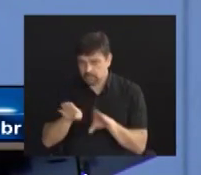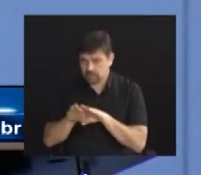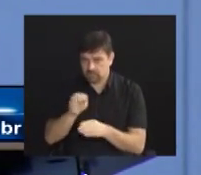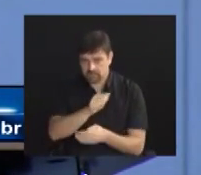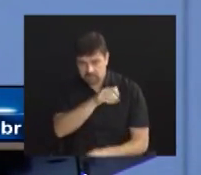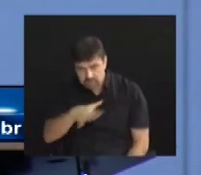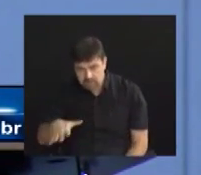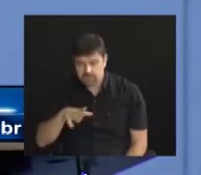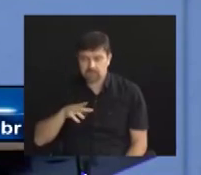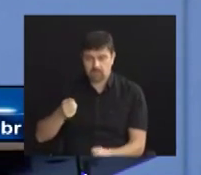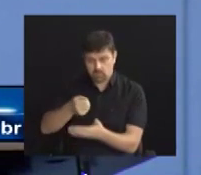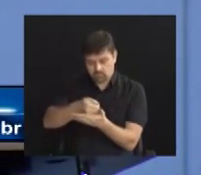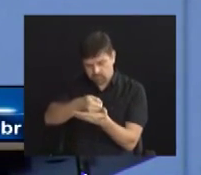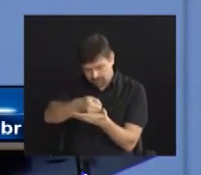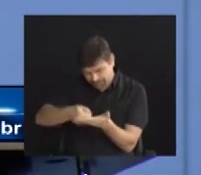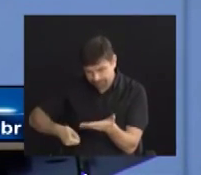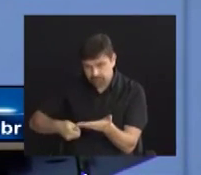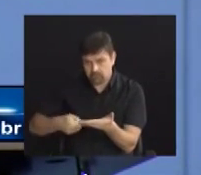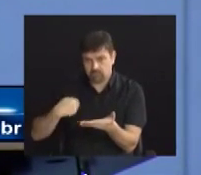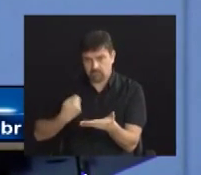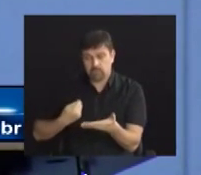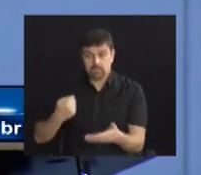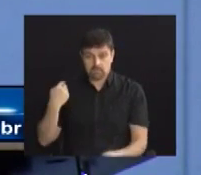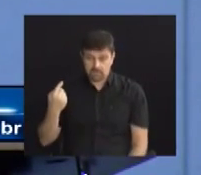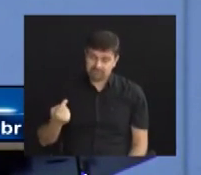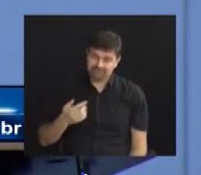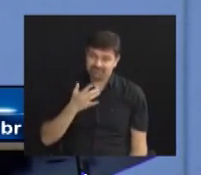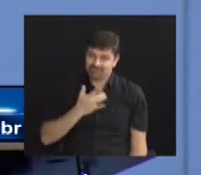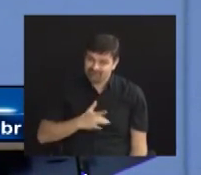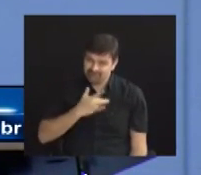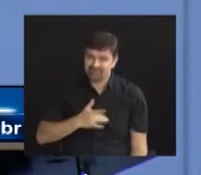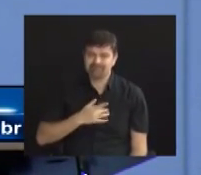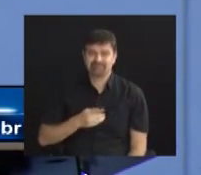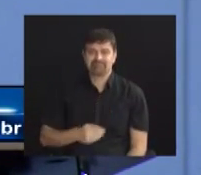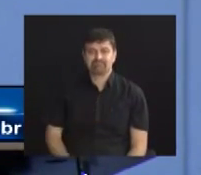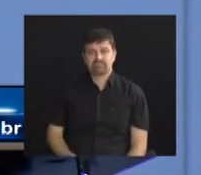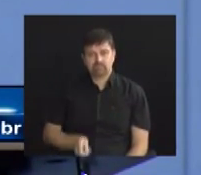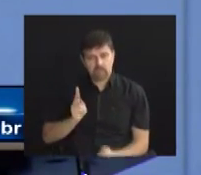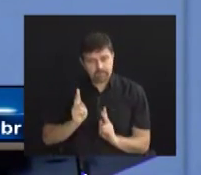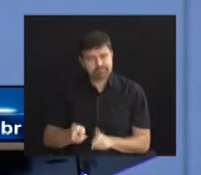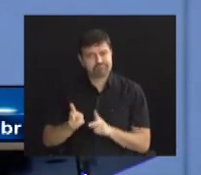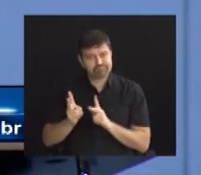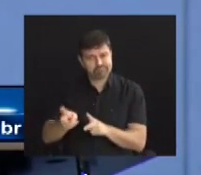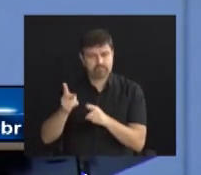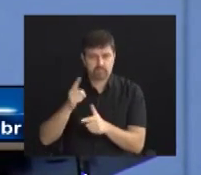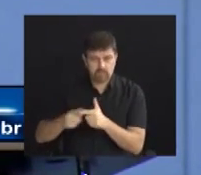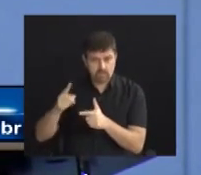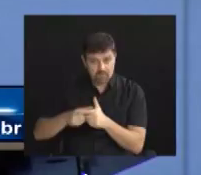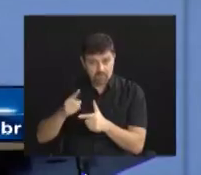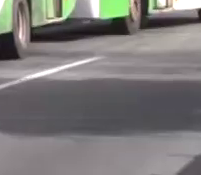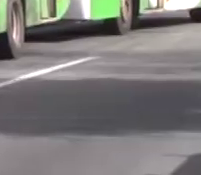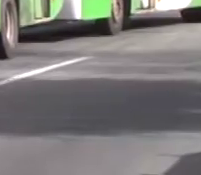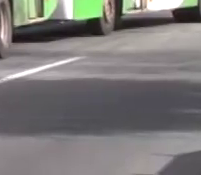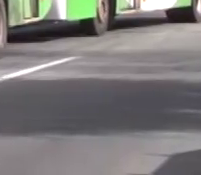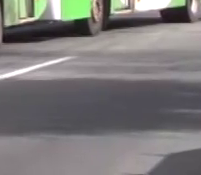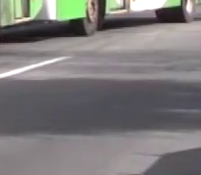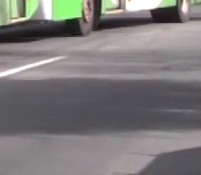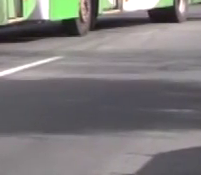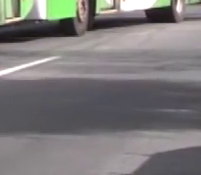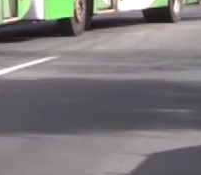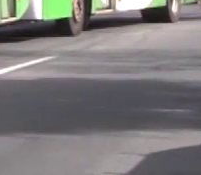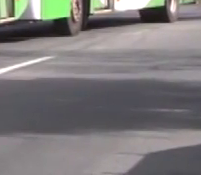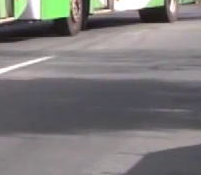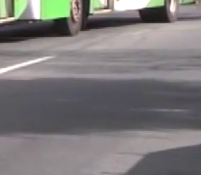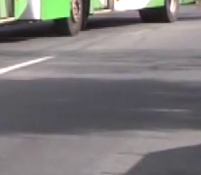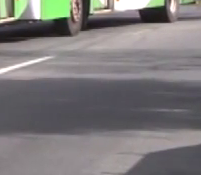relator, e lamentavelmente essas questões ainda continuam ocorrendo. O professor Alberto